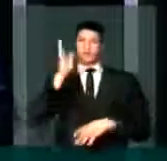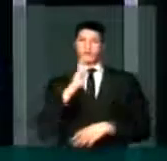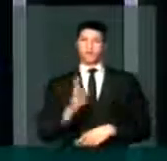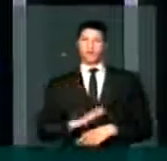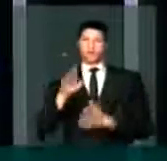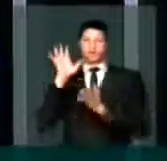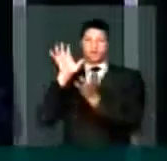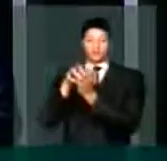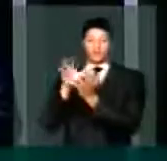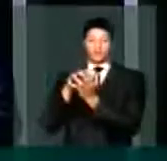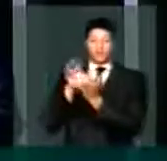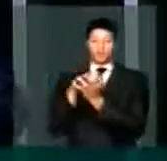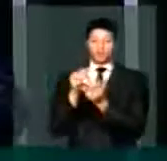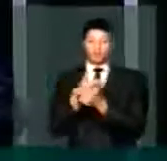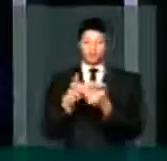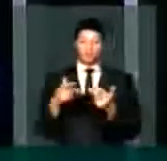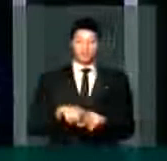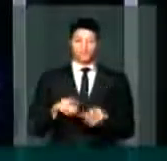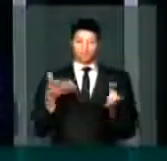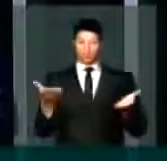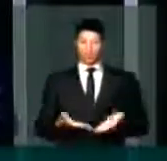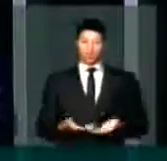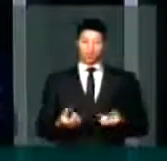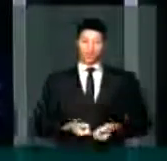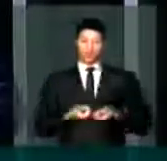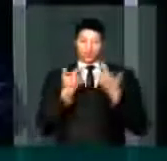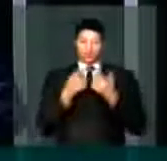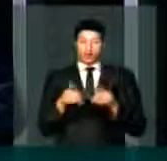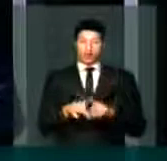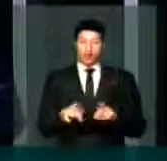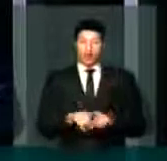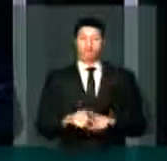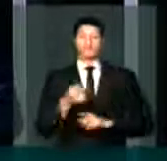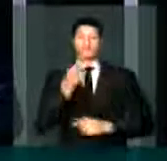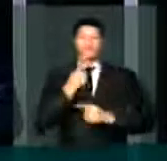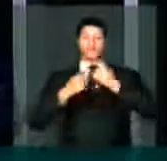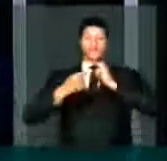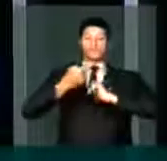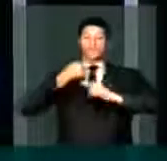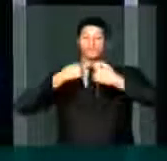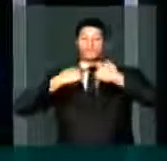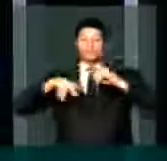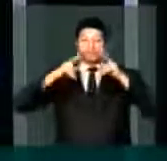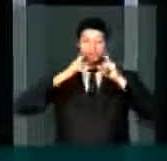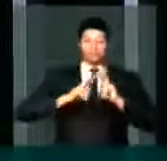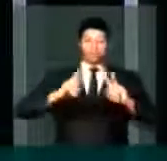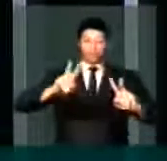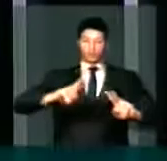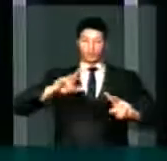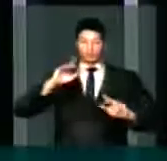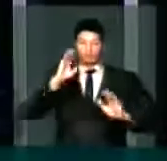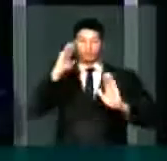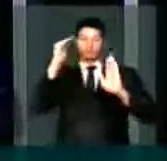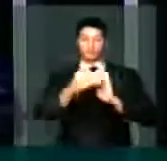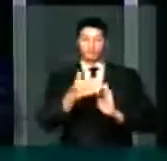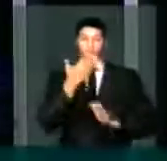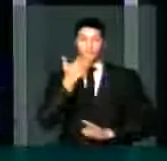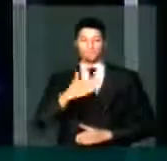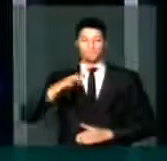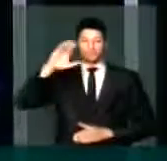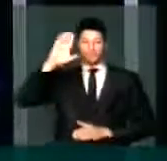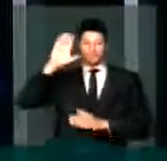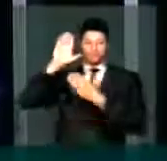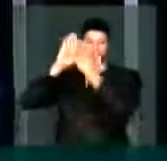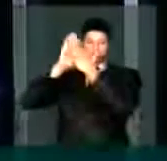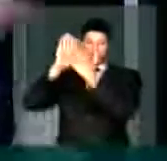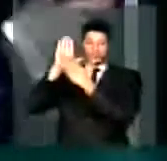de pernambucanos e conterrâneos, que hoje expressam também a sua vontade de ver o cumprimento das promessas que